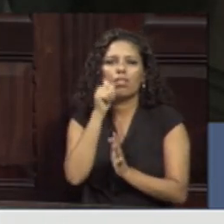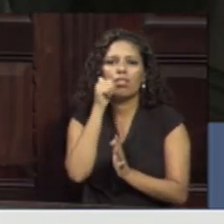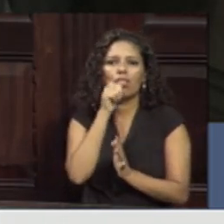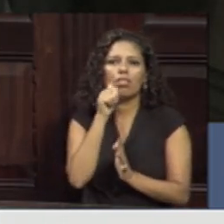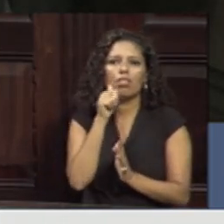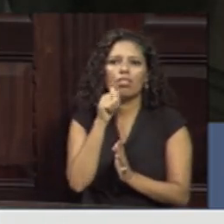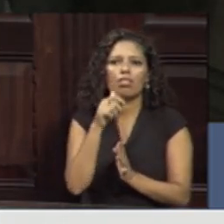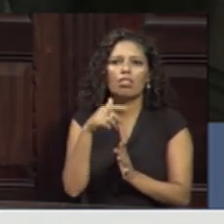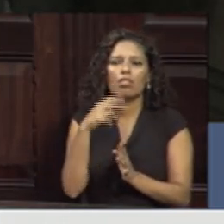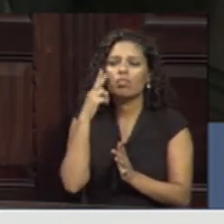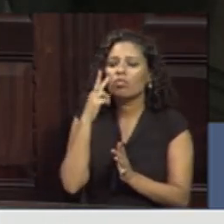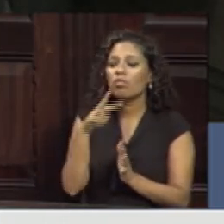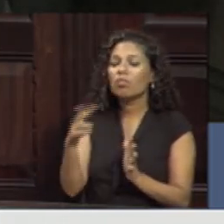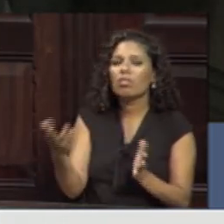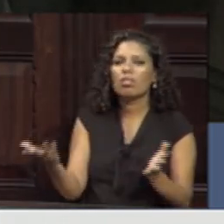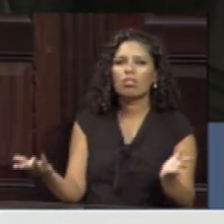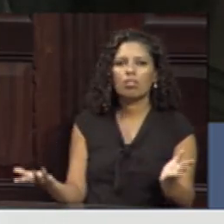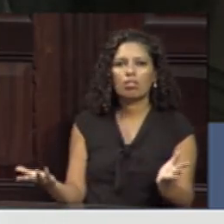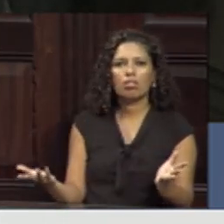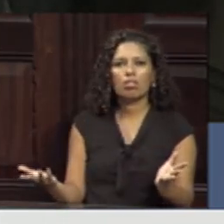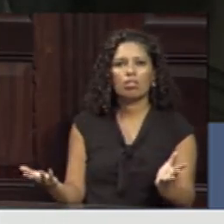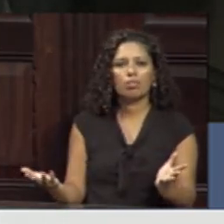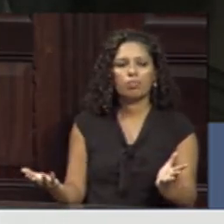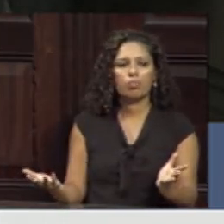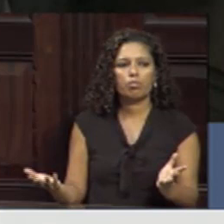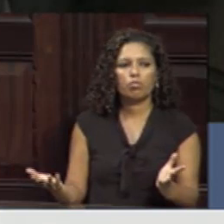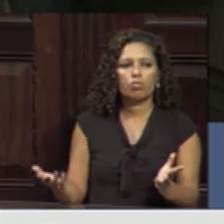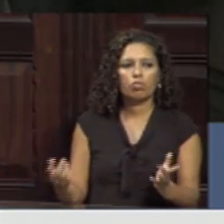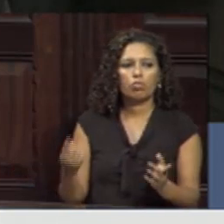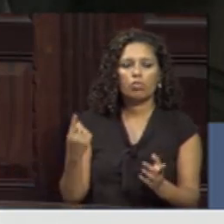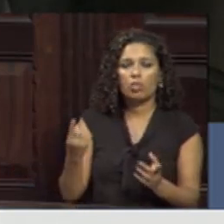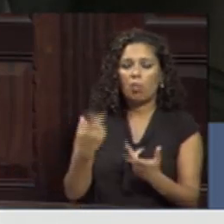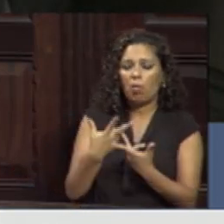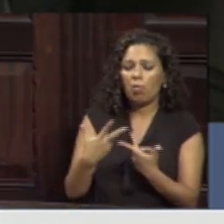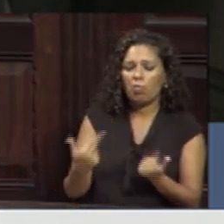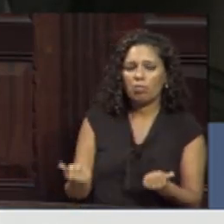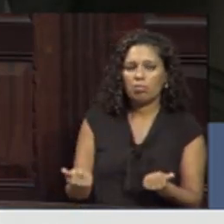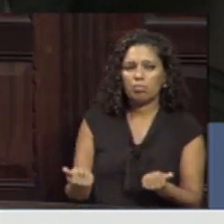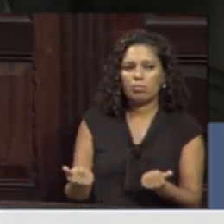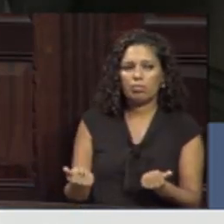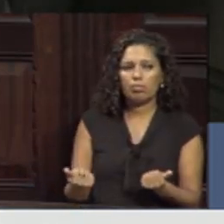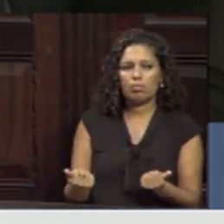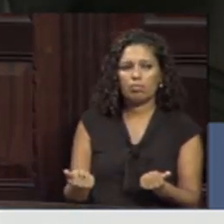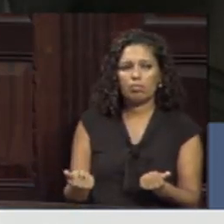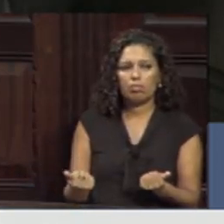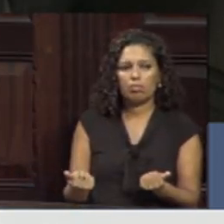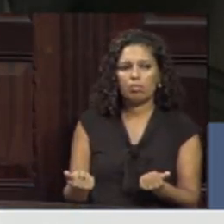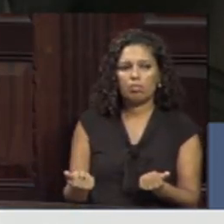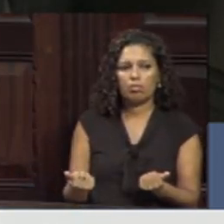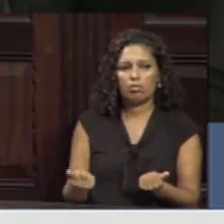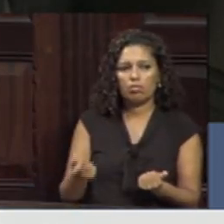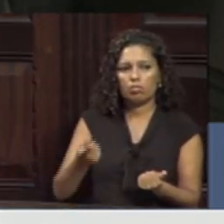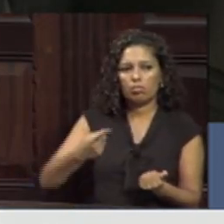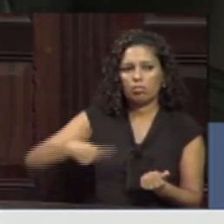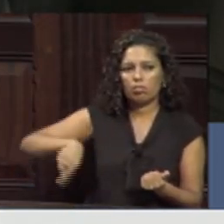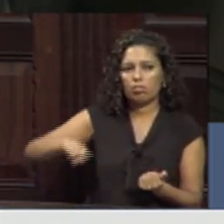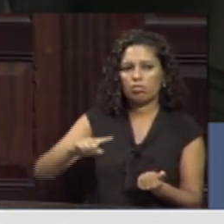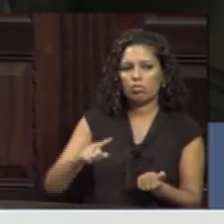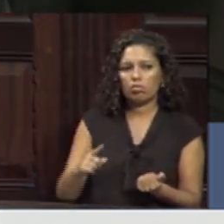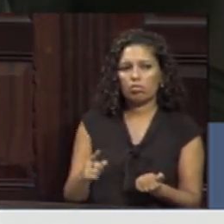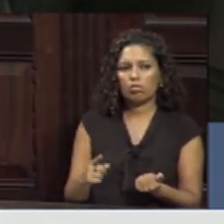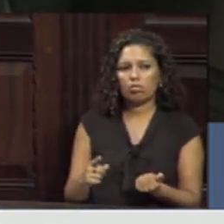a gente se depara com uma situação que nós,